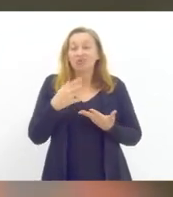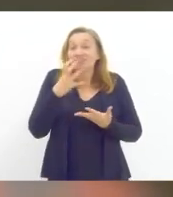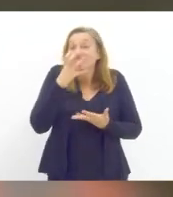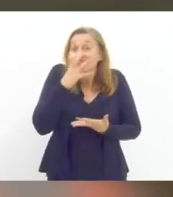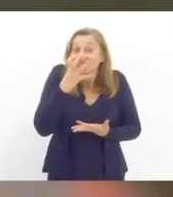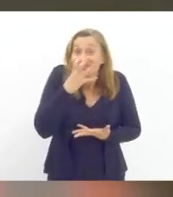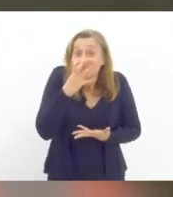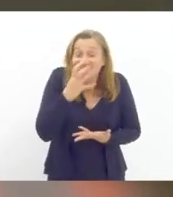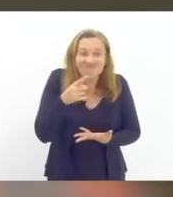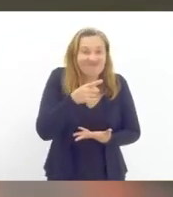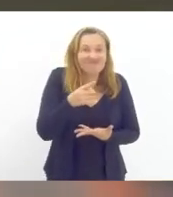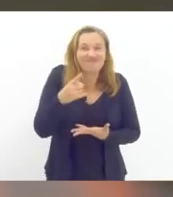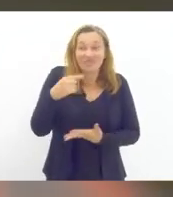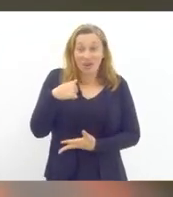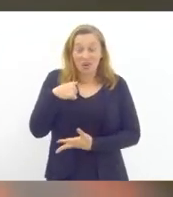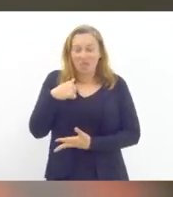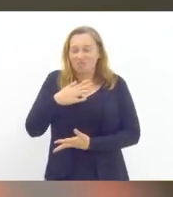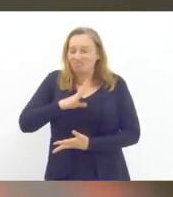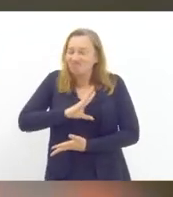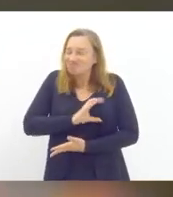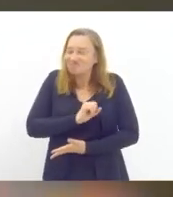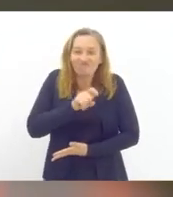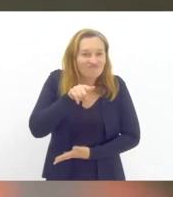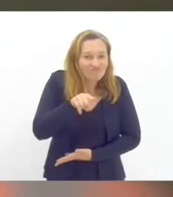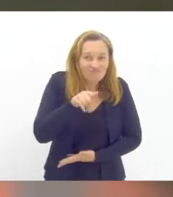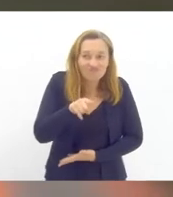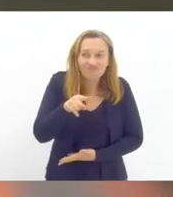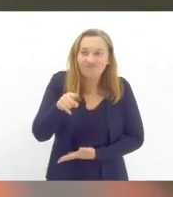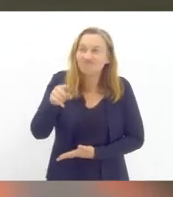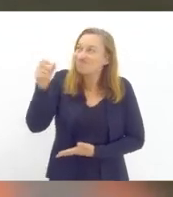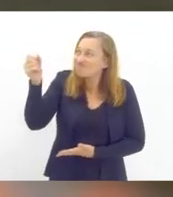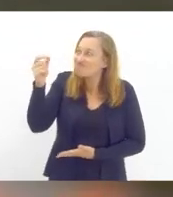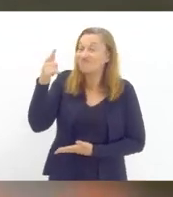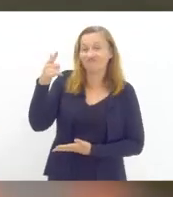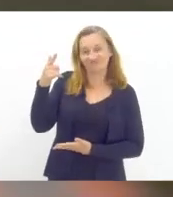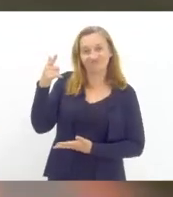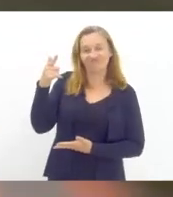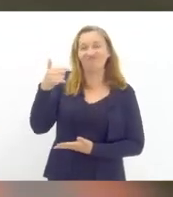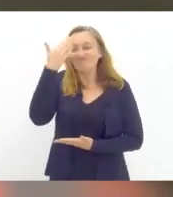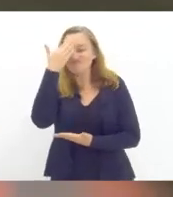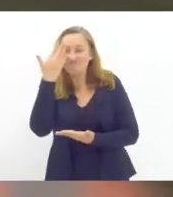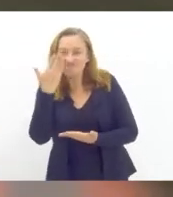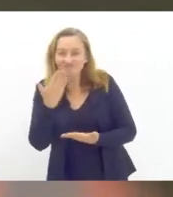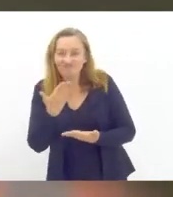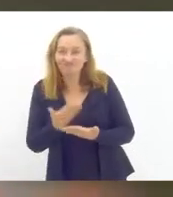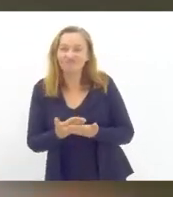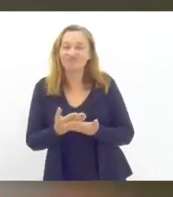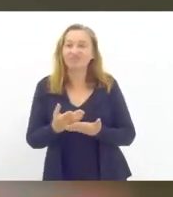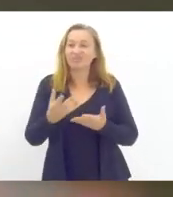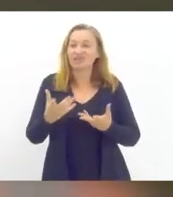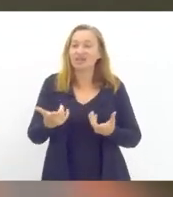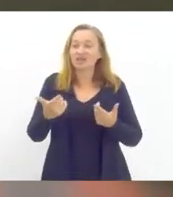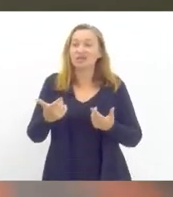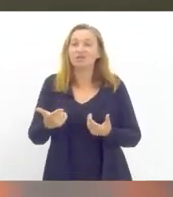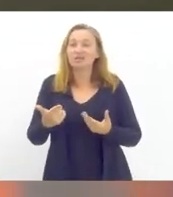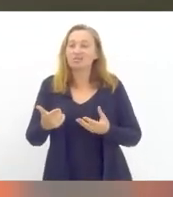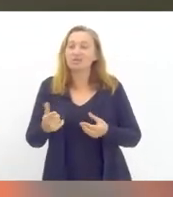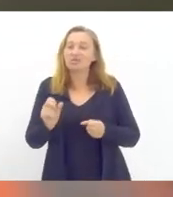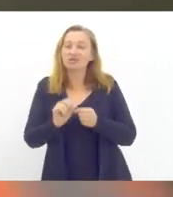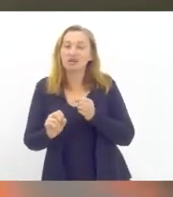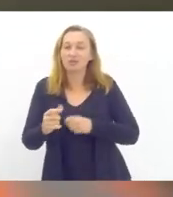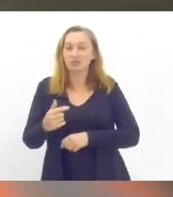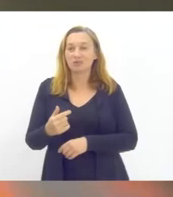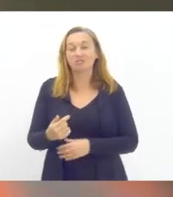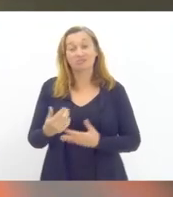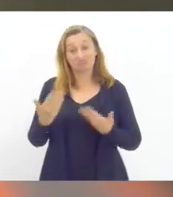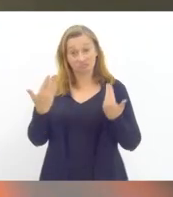admiro quanto eu sou seu fã tá o quanto você me espere aí quando eu sou grato por você ter me Tornado homem que eu sou hoje e